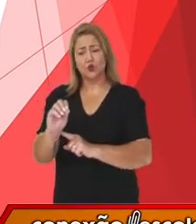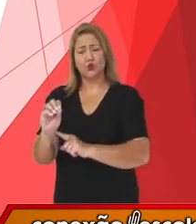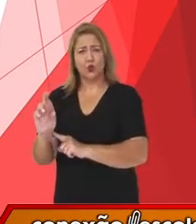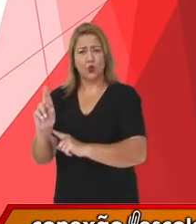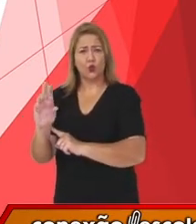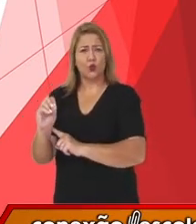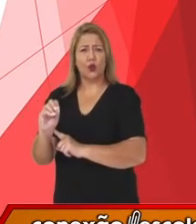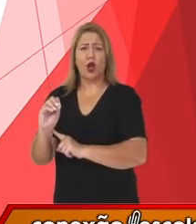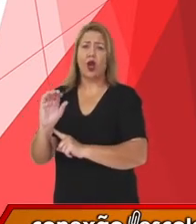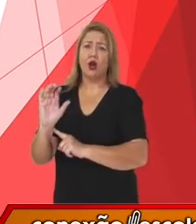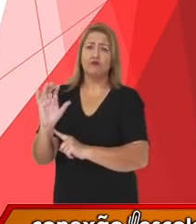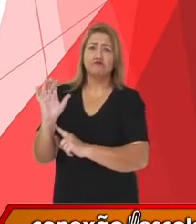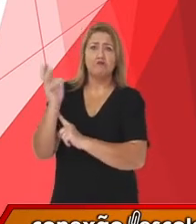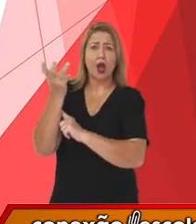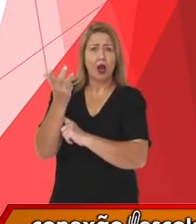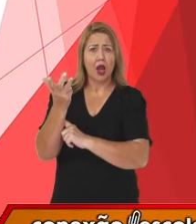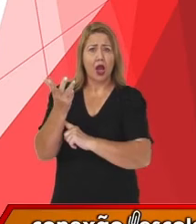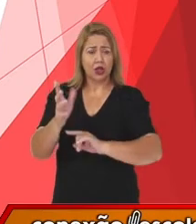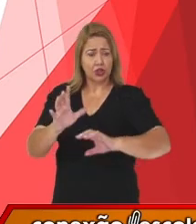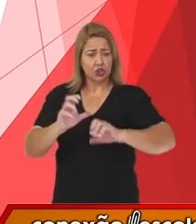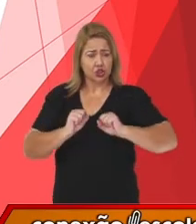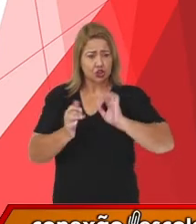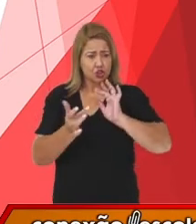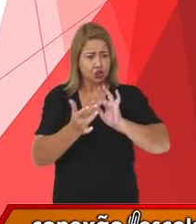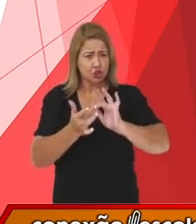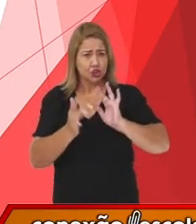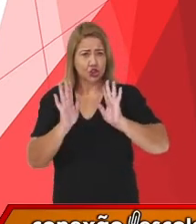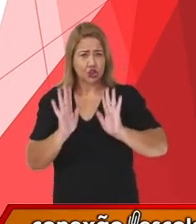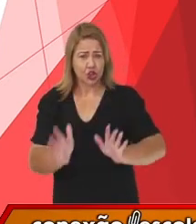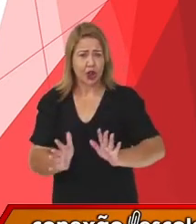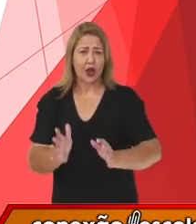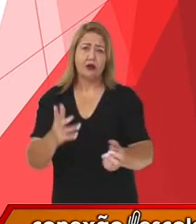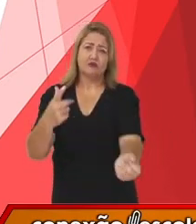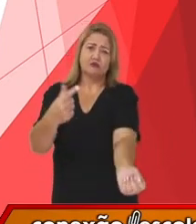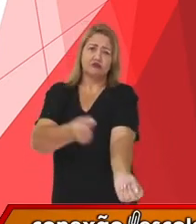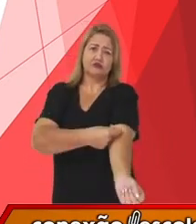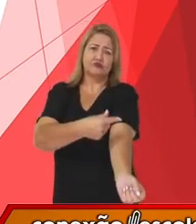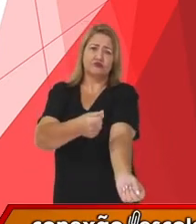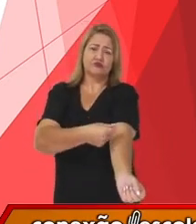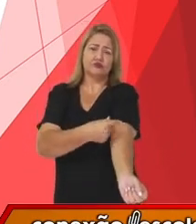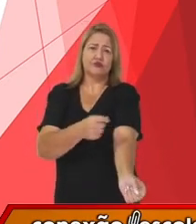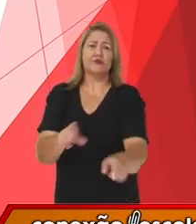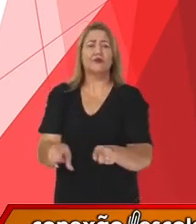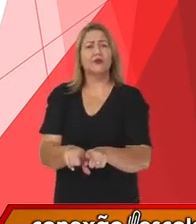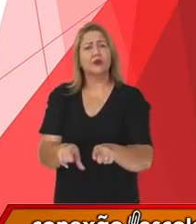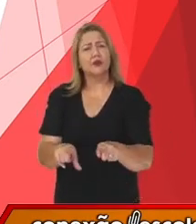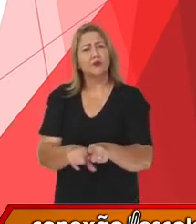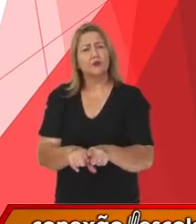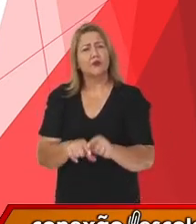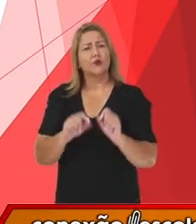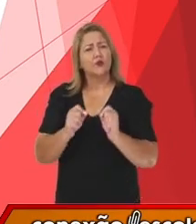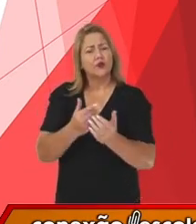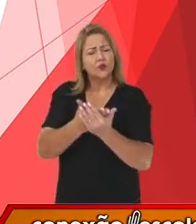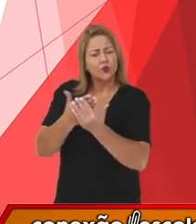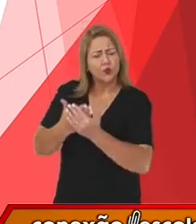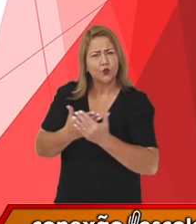em situações em que a gente já tem entrado em contato com esse micro-organismo. Estudamos também sobre o